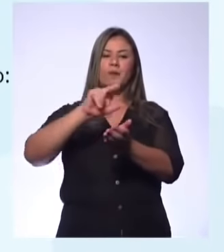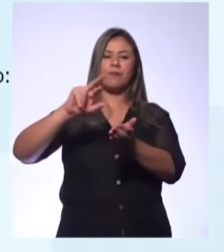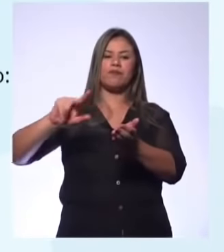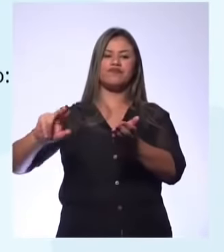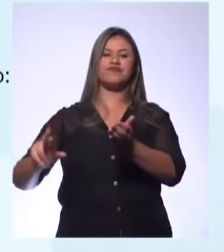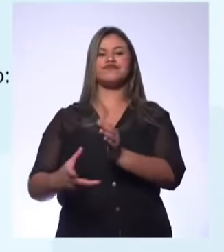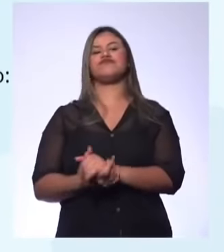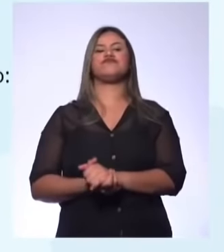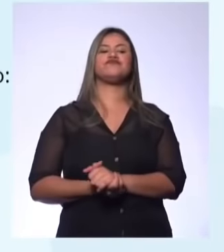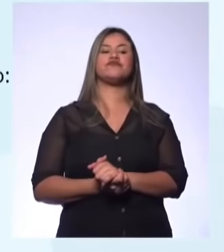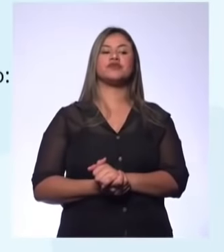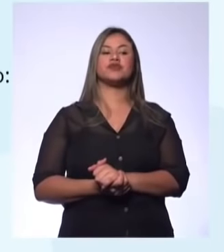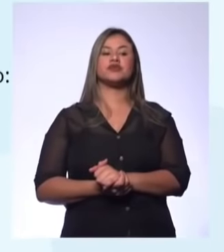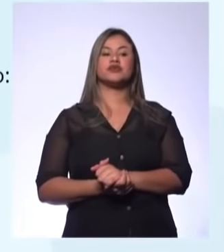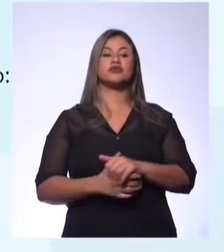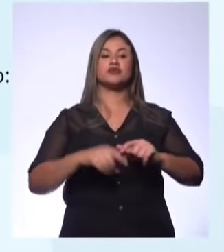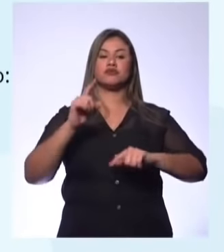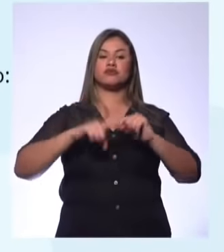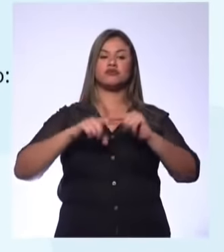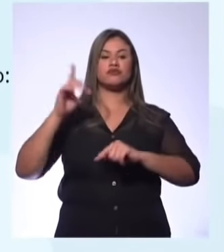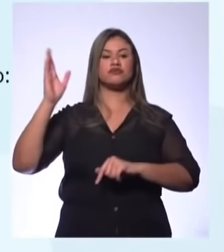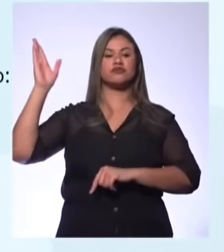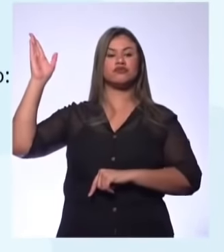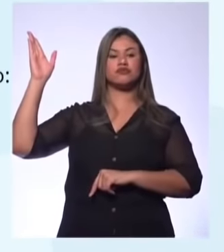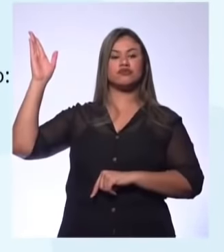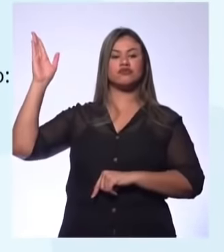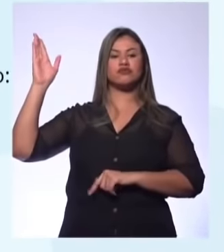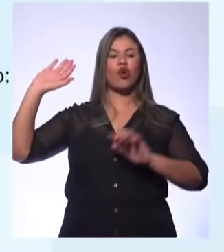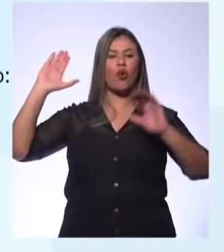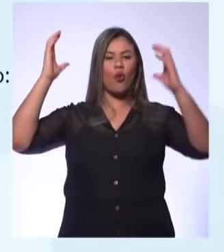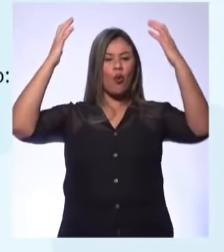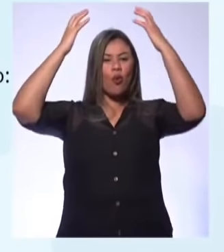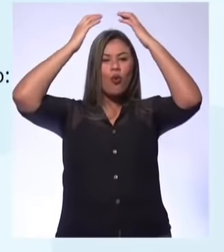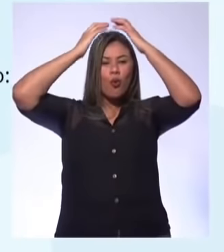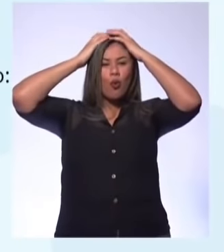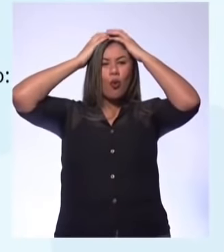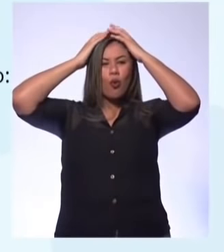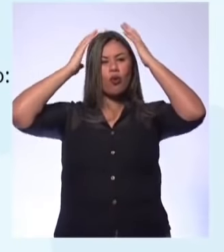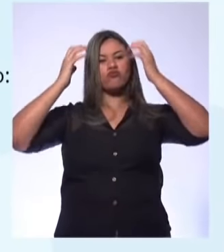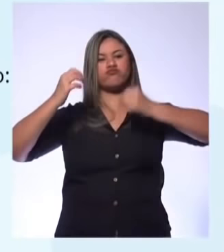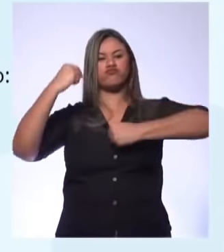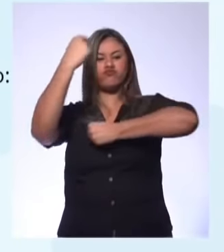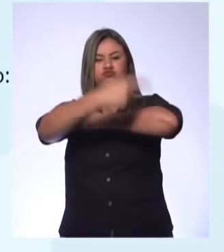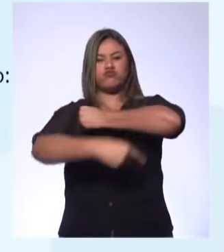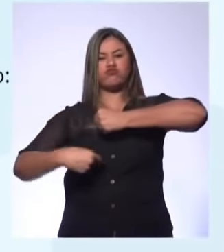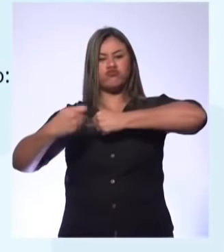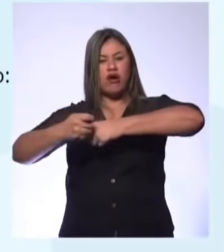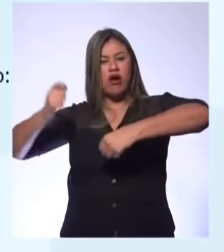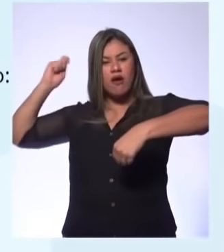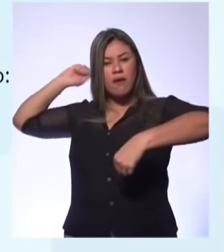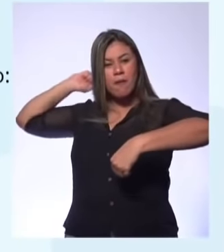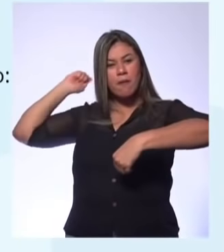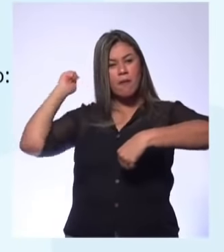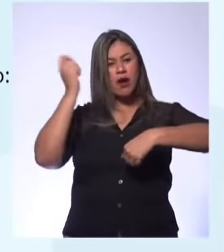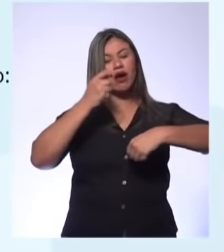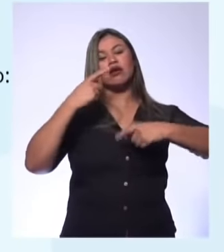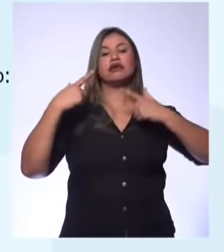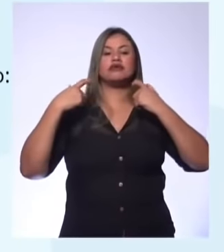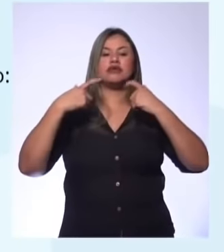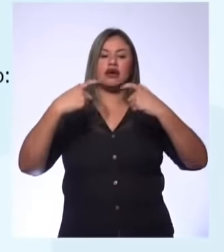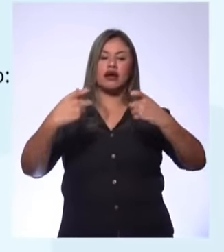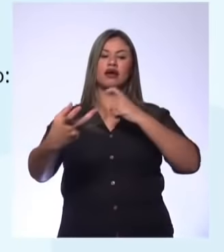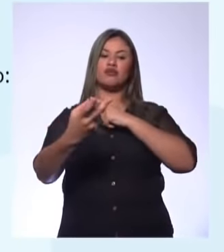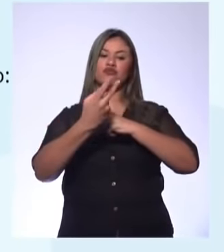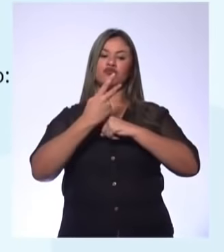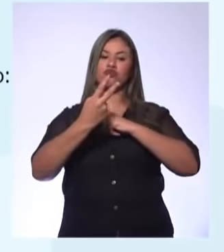Aqui estão algumas indumentárias dos vikings, e essas indumentárias são formas de luta, de guerra e proteção que eles